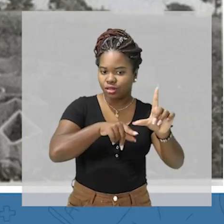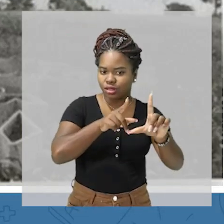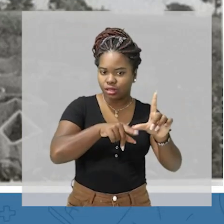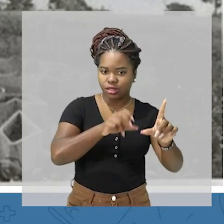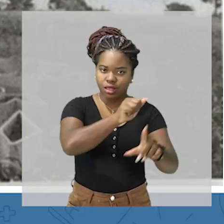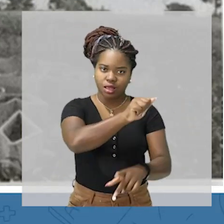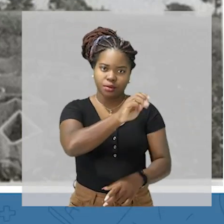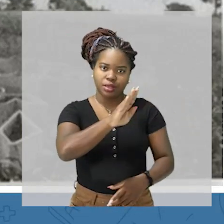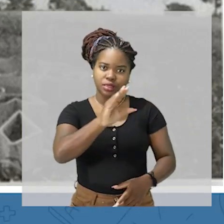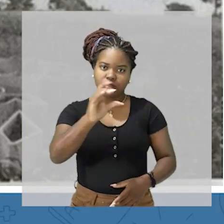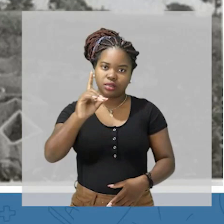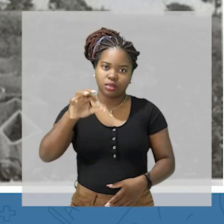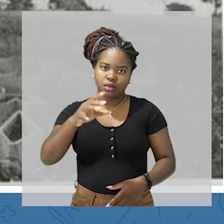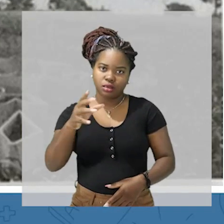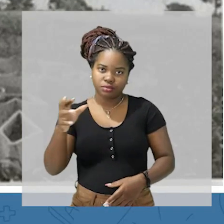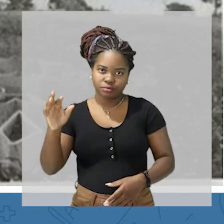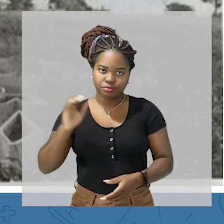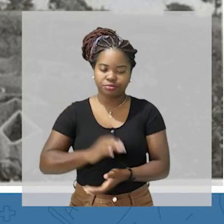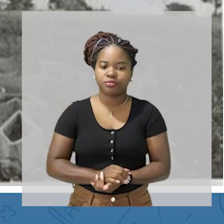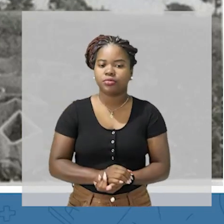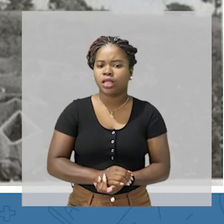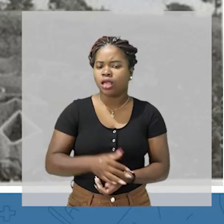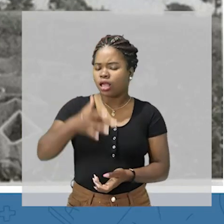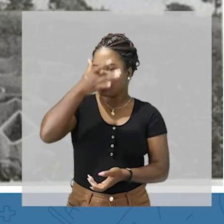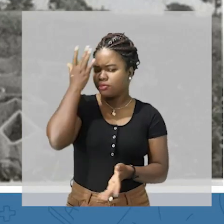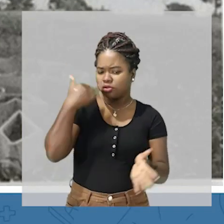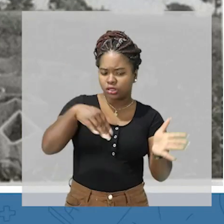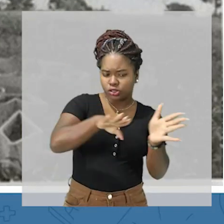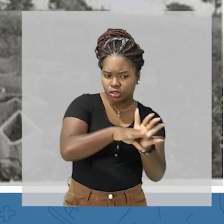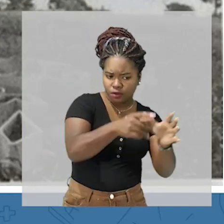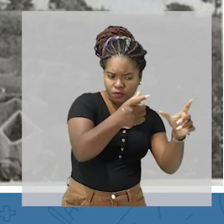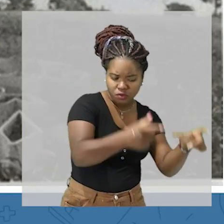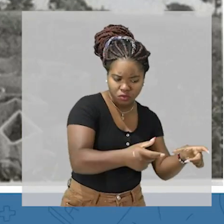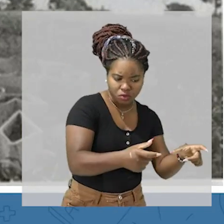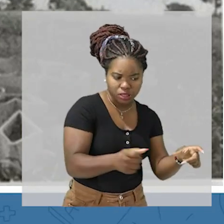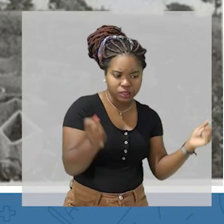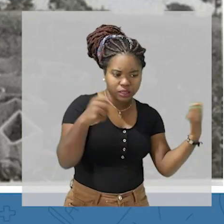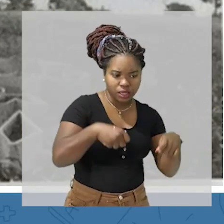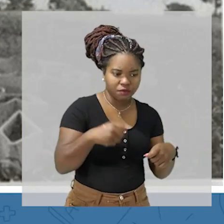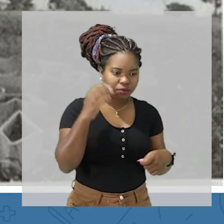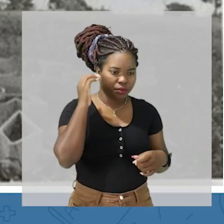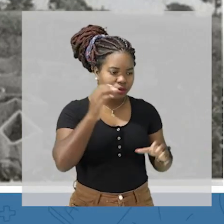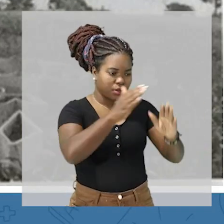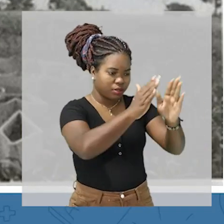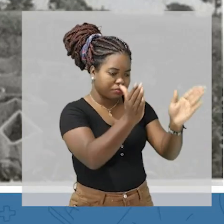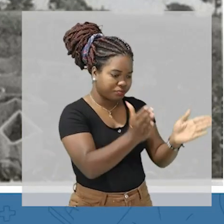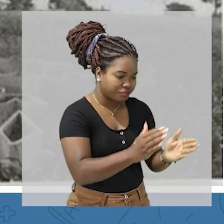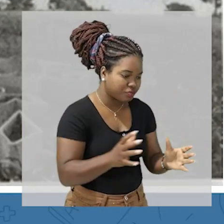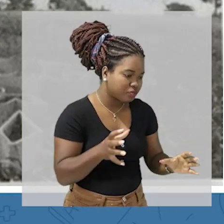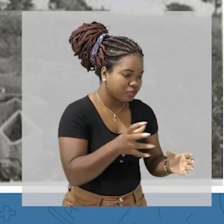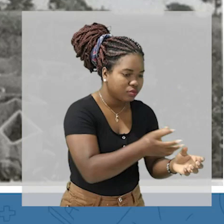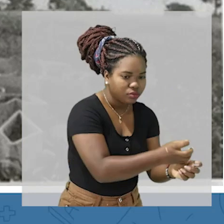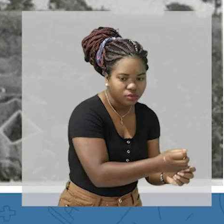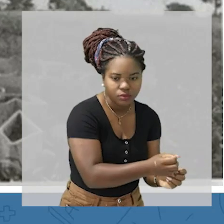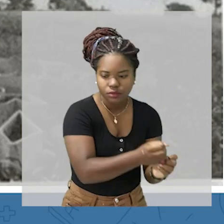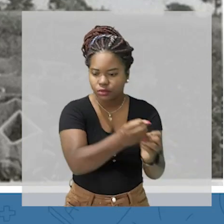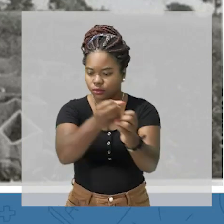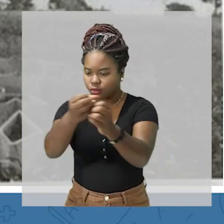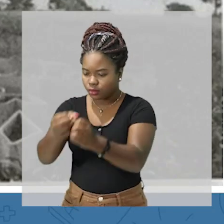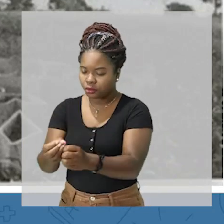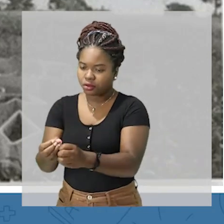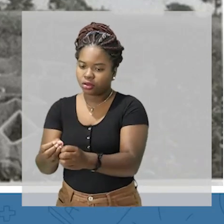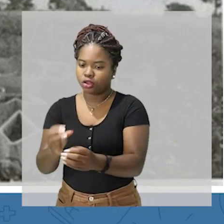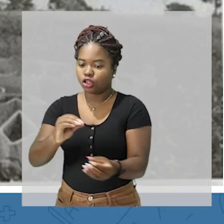inteiro. As pessoas que chegavam no local podiam pegar as letras em forma de vaso, colocar plantas dentro